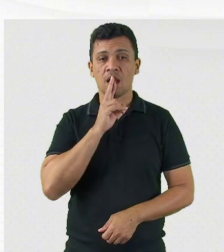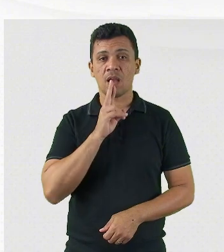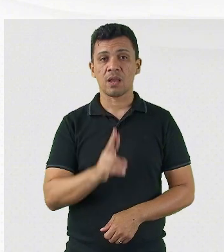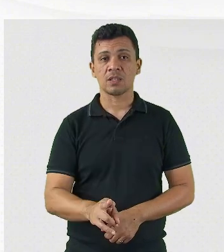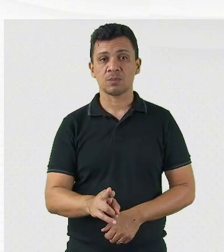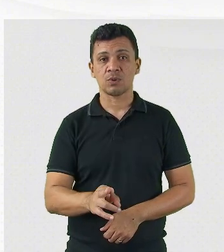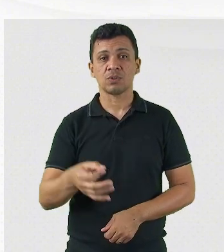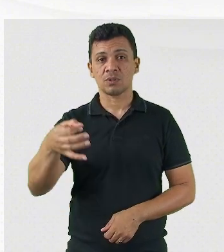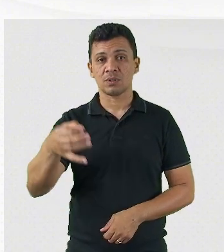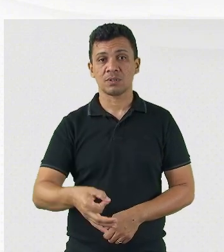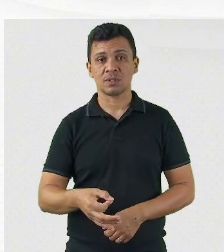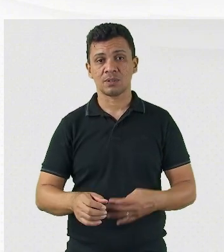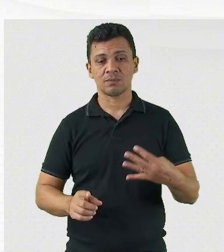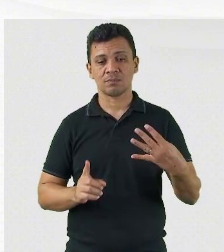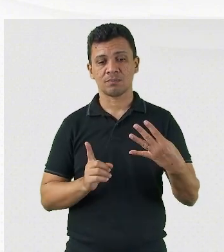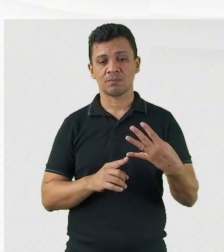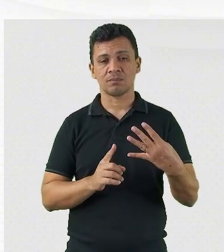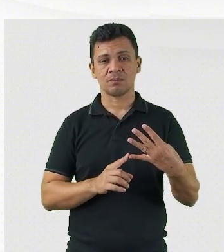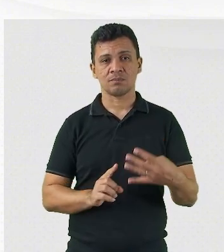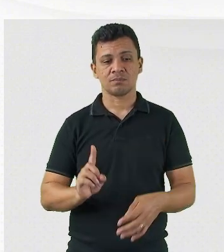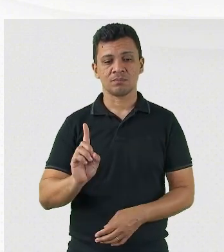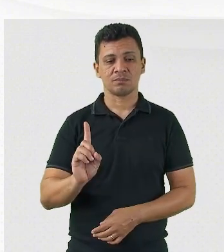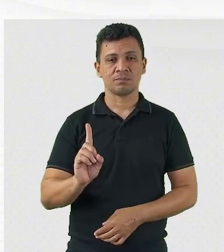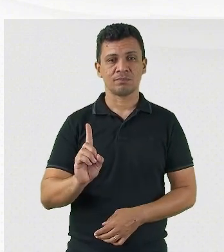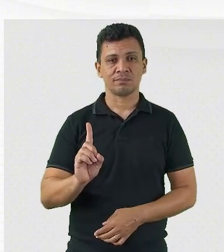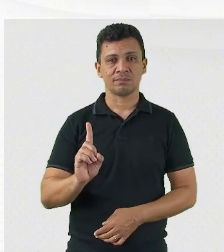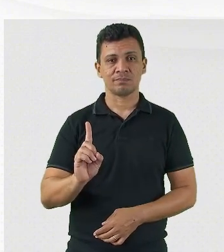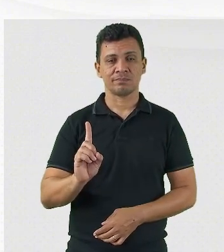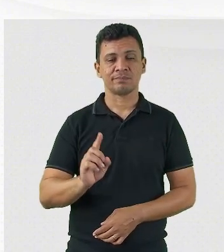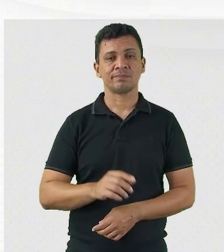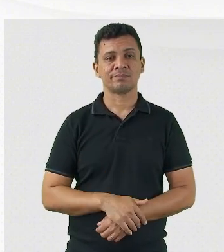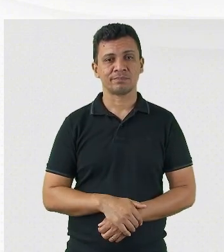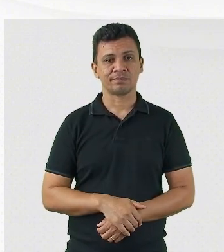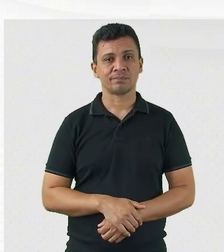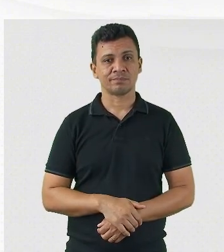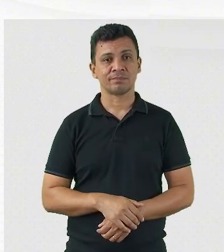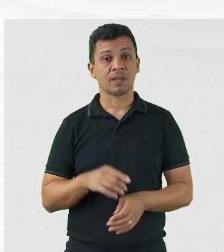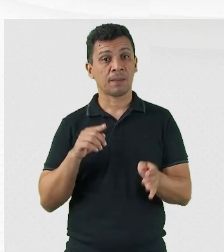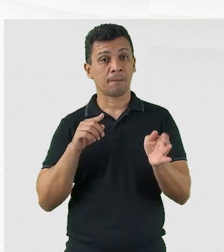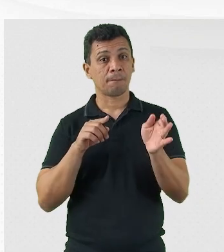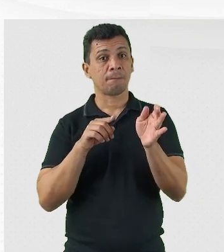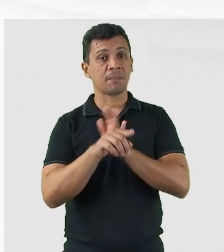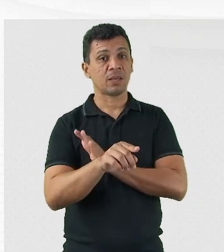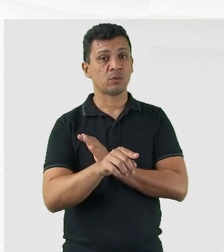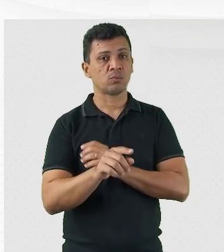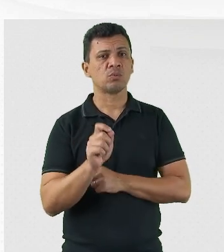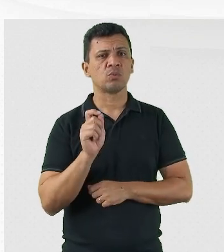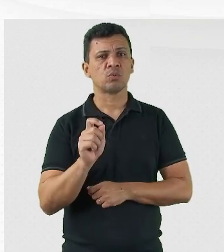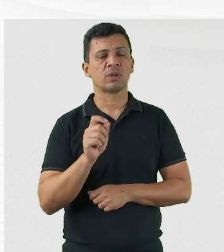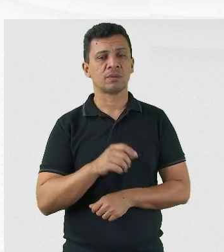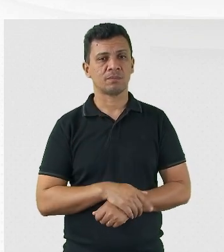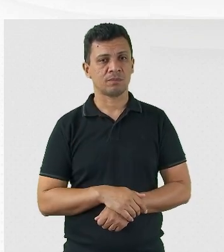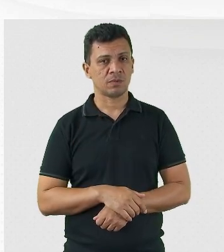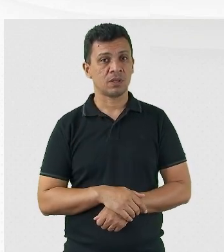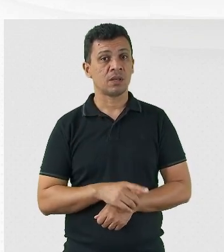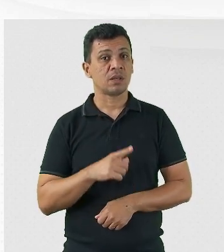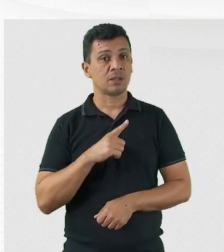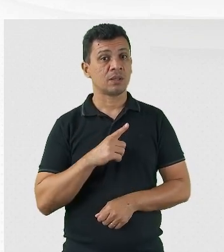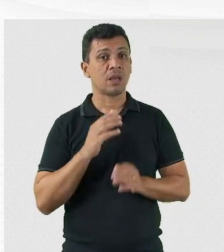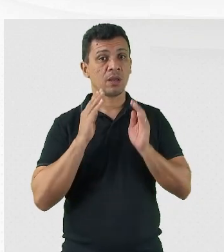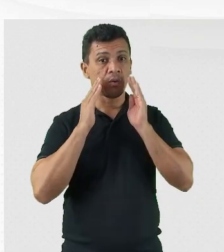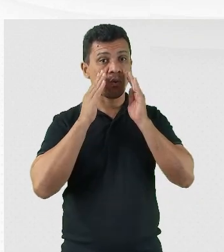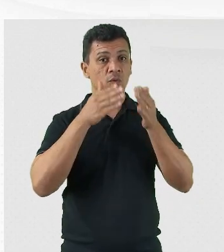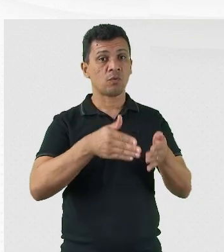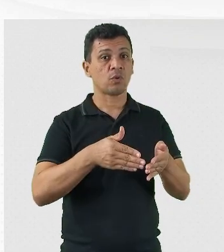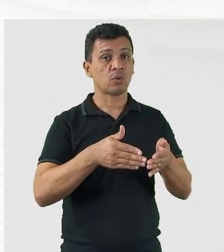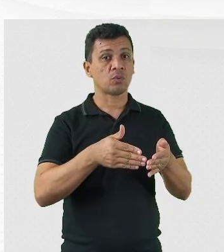ao gabarito, nós vamos ter a alternativa D. Então, olha que a pergunta nos levou a um direcionamento para